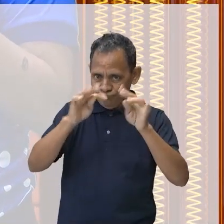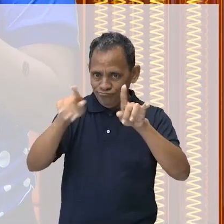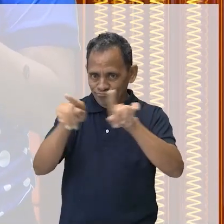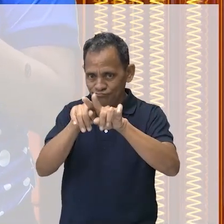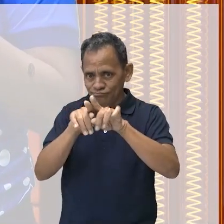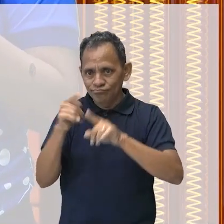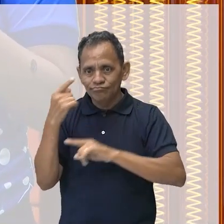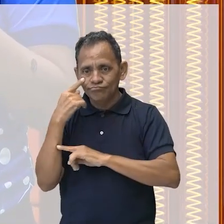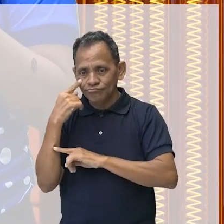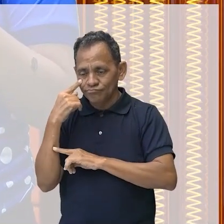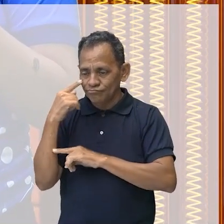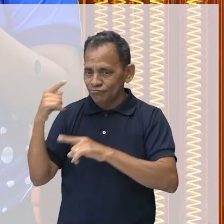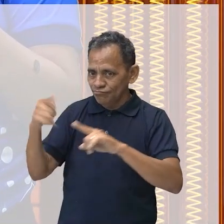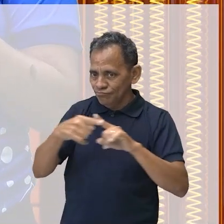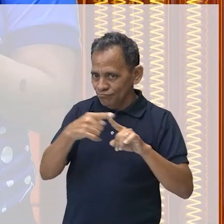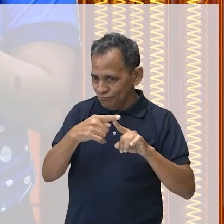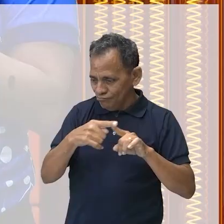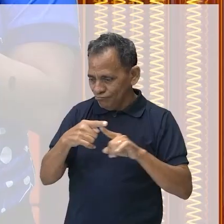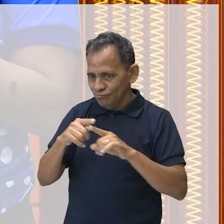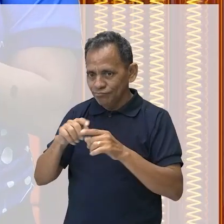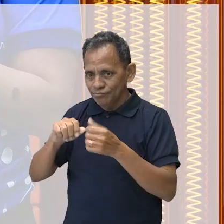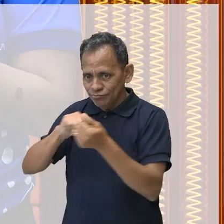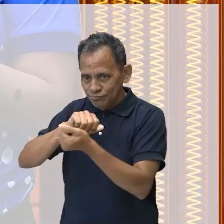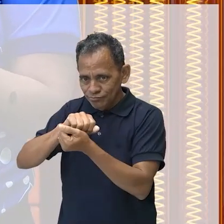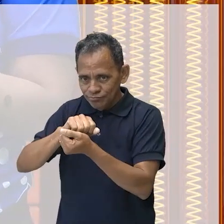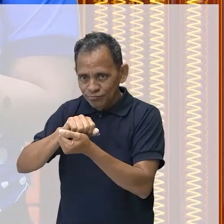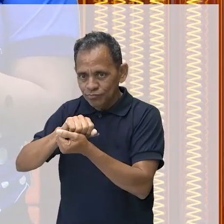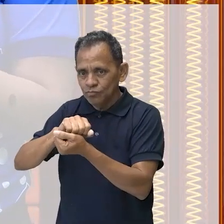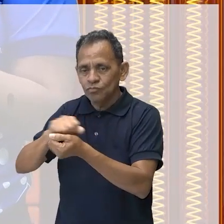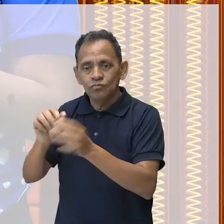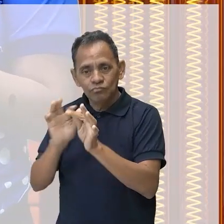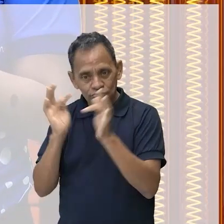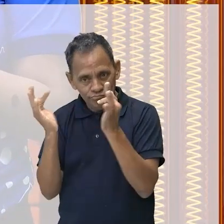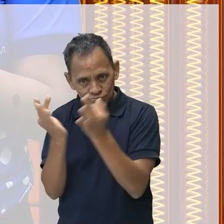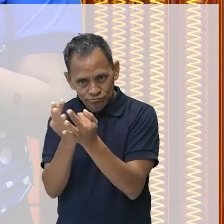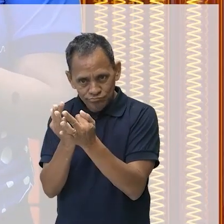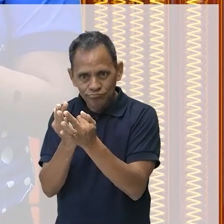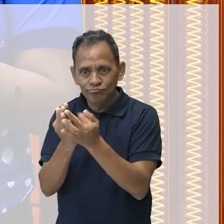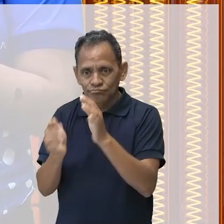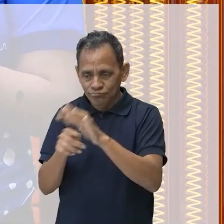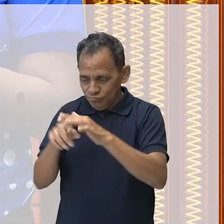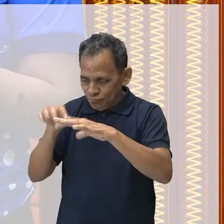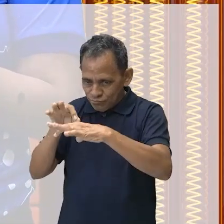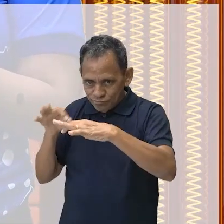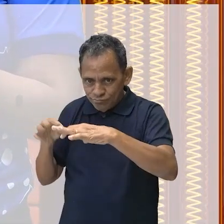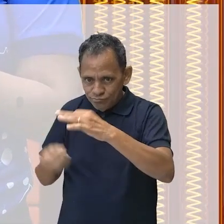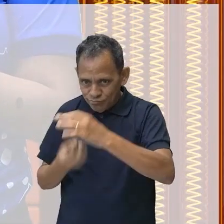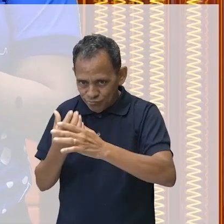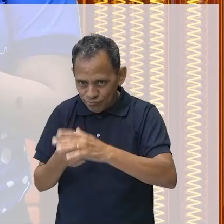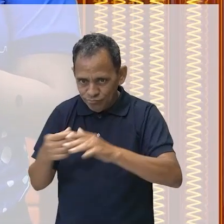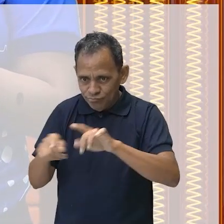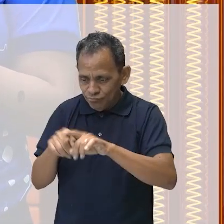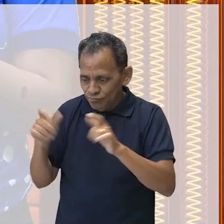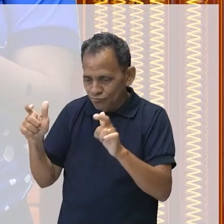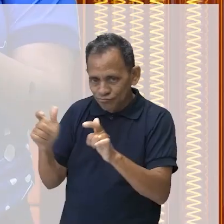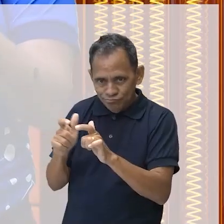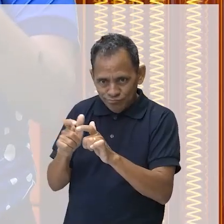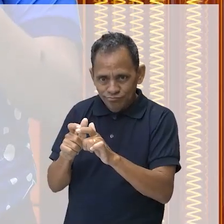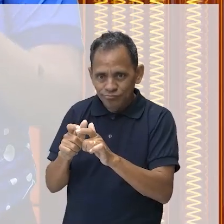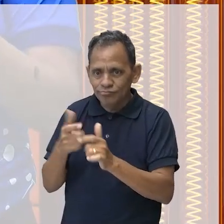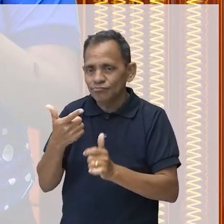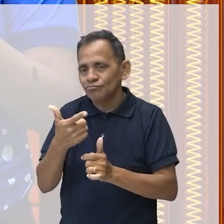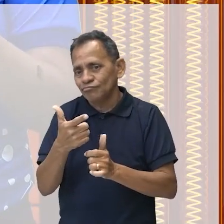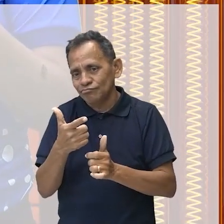observa que aquela agricultura de subsistência, ela acaba se mantendo naquele meio, né, porque os pequenos agricultores muitas vezes não